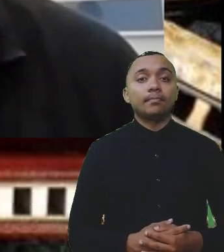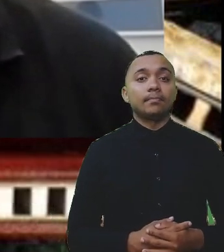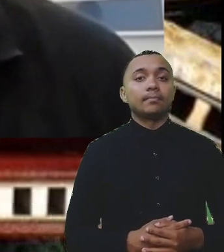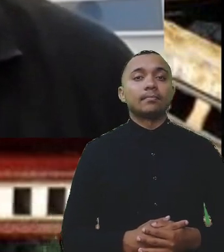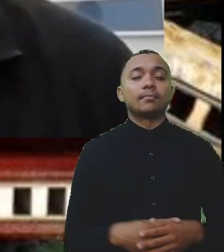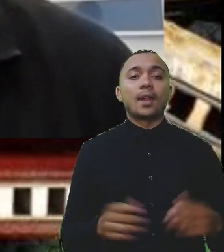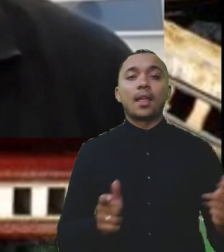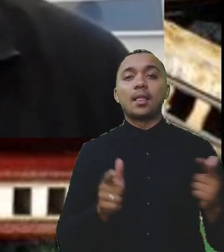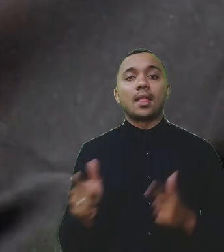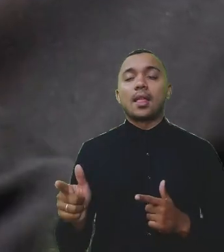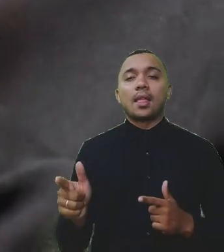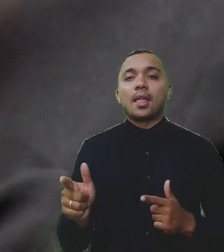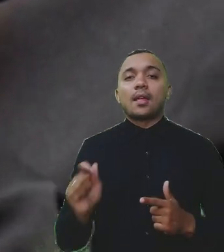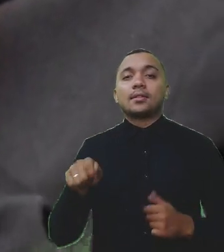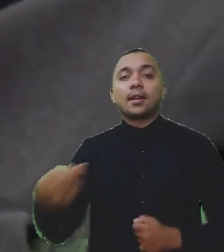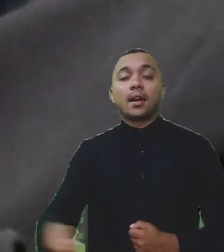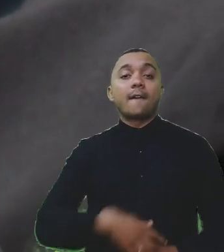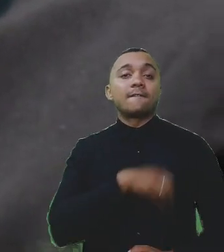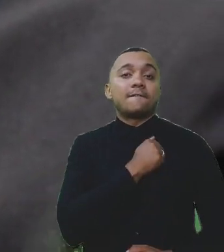né? Não de streaming. Né?